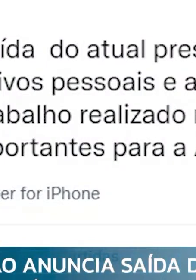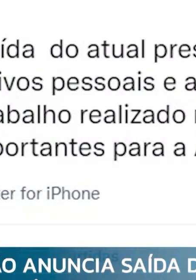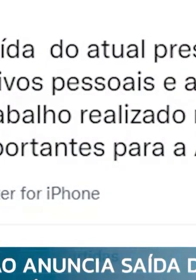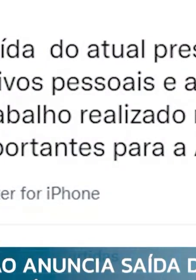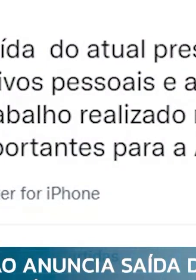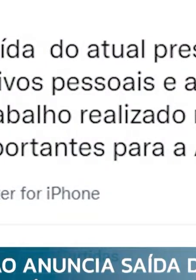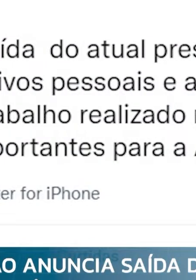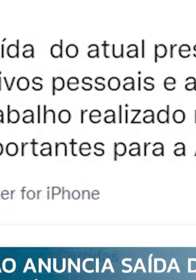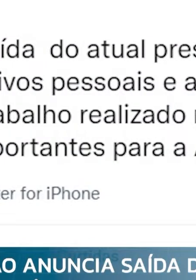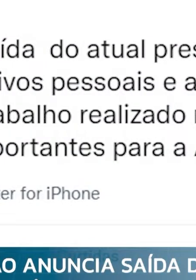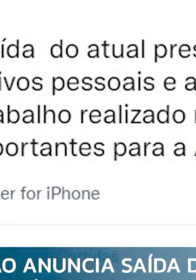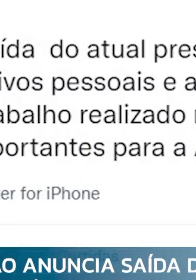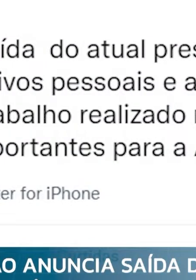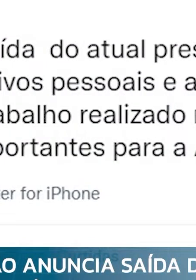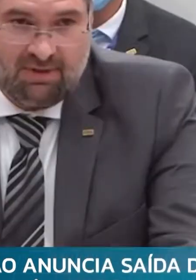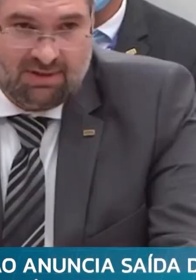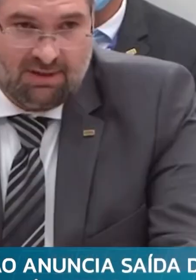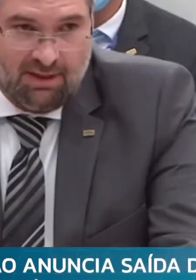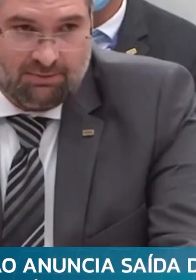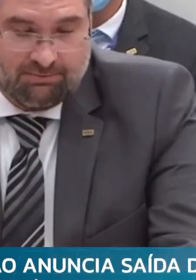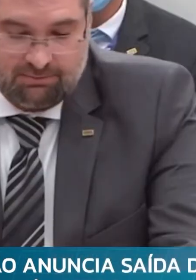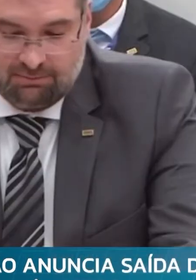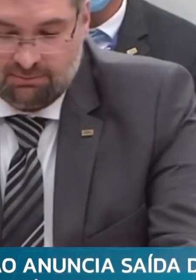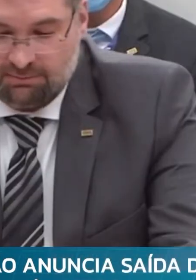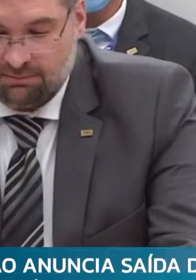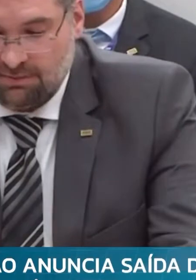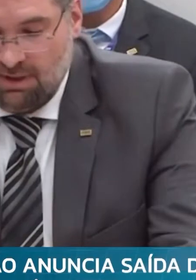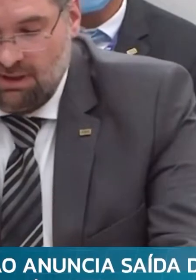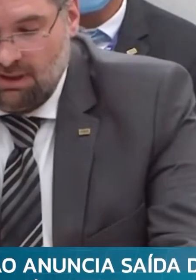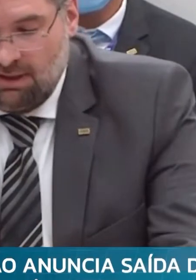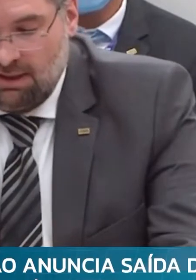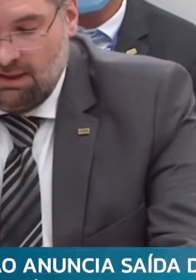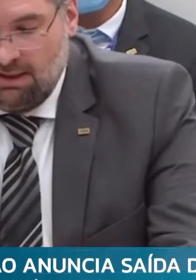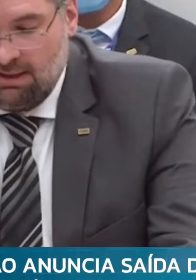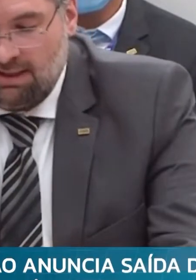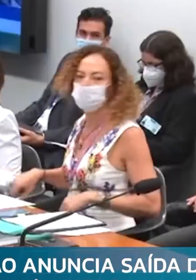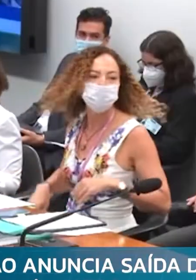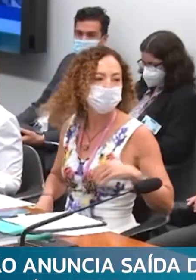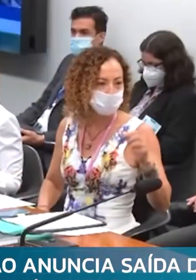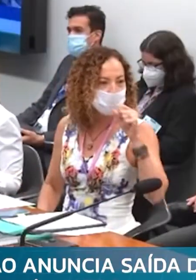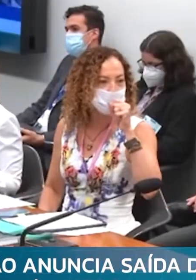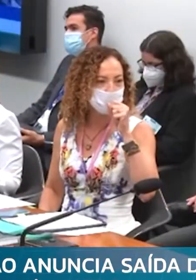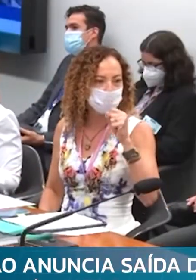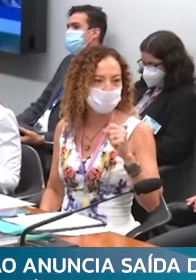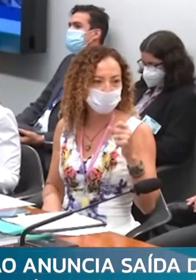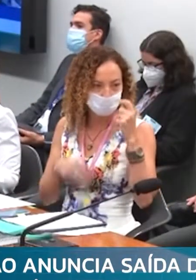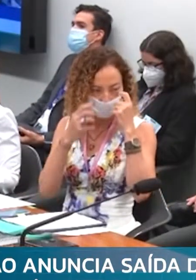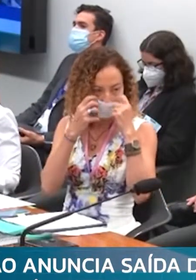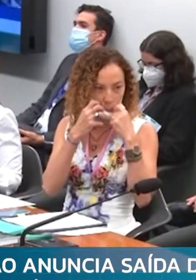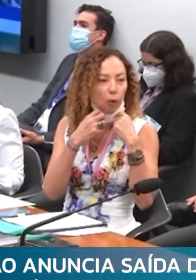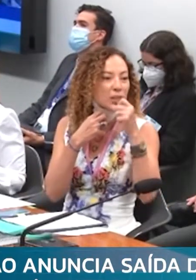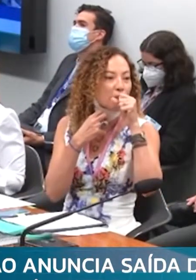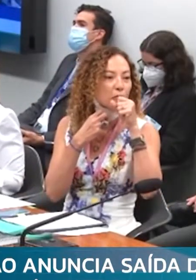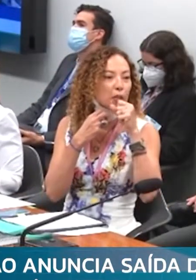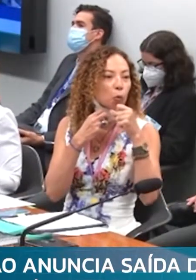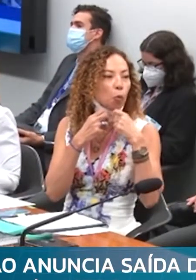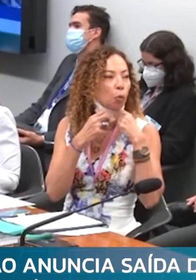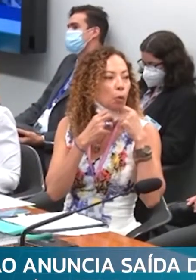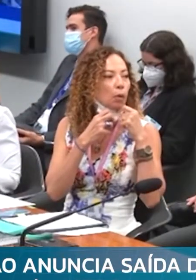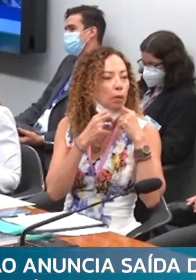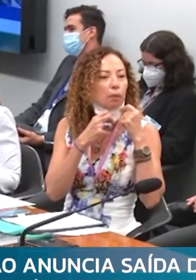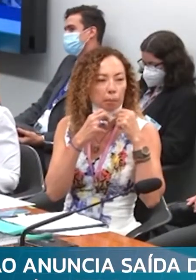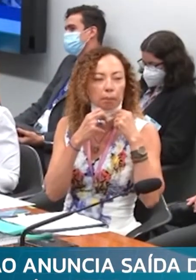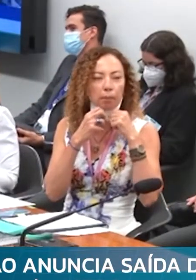sociais Godoy explicou que a saída de Danilo duplas do INEP ocorreu por motivos pessoais EA pedido